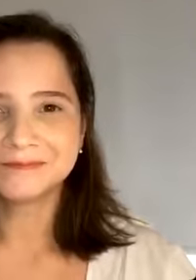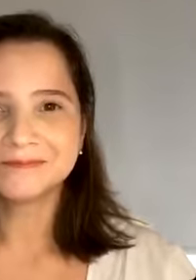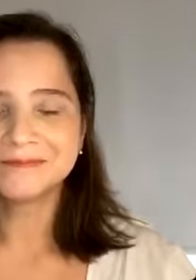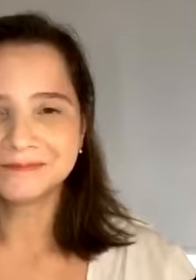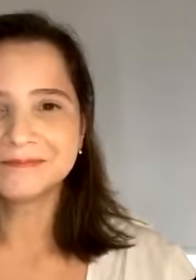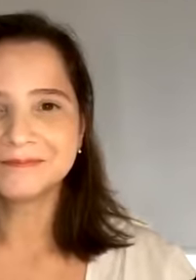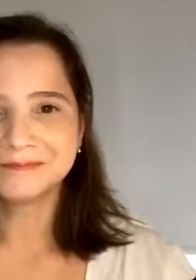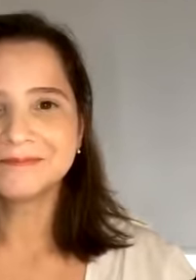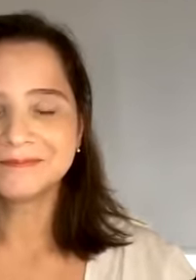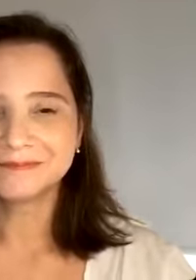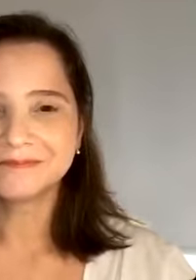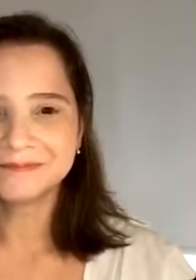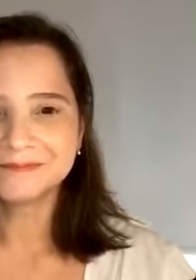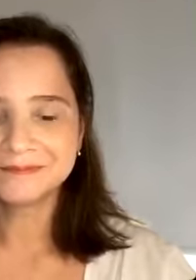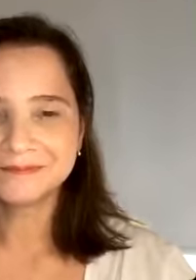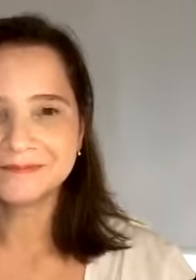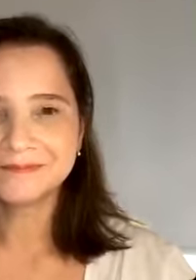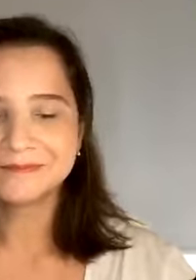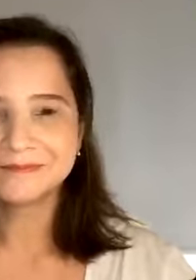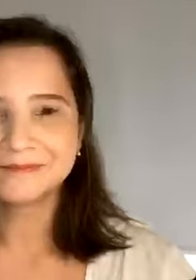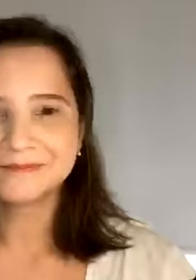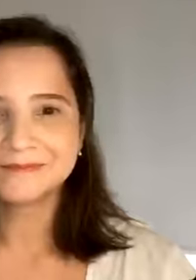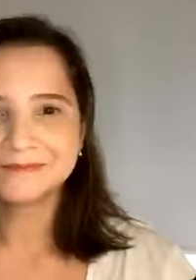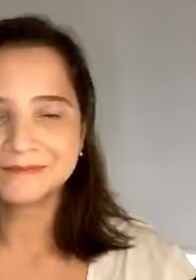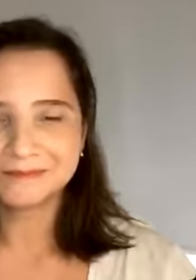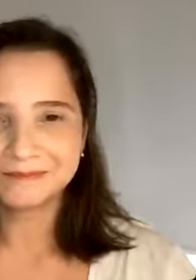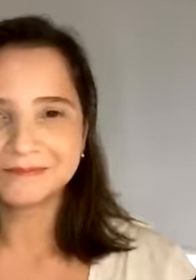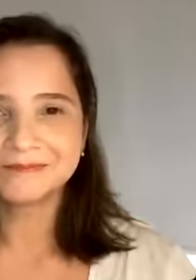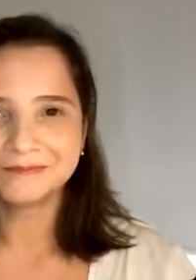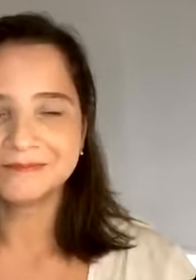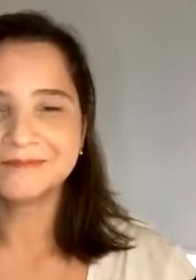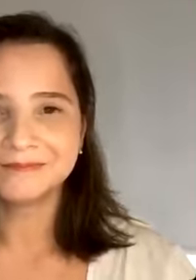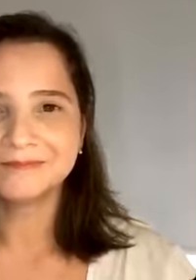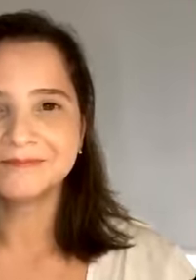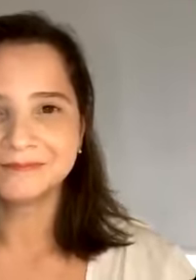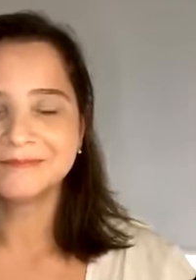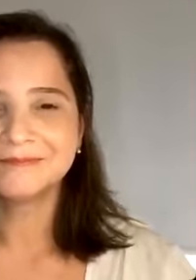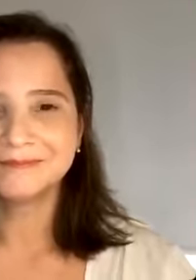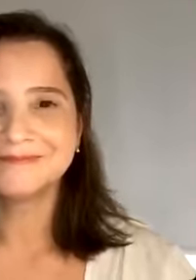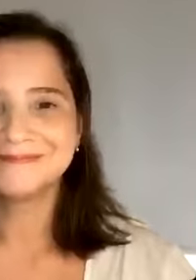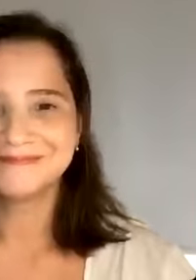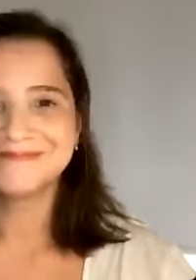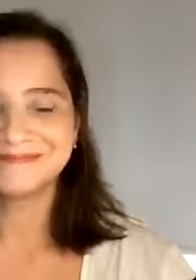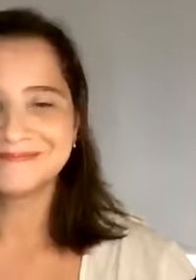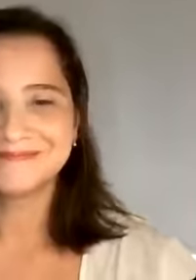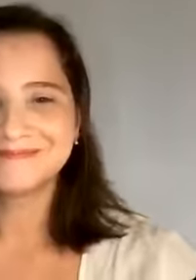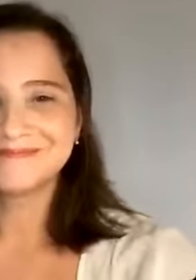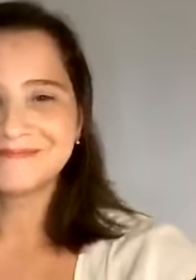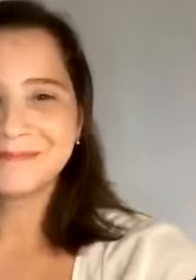tua trajetória, como é que você chegou a esse tema da acessibilidade, como é que ele passou a fazer parte da tua vida, Gabi?